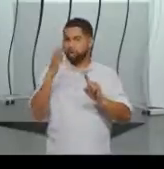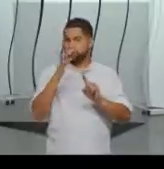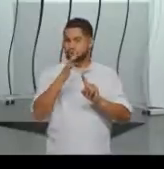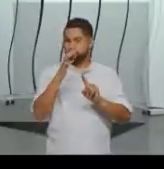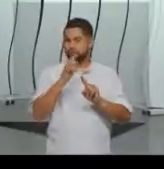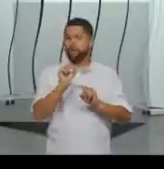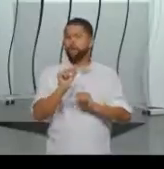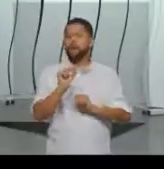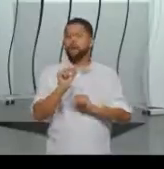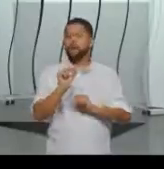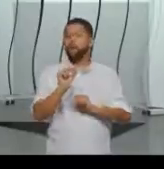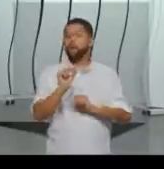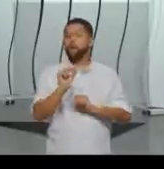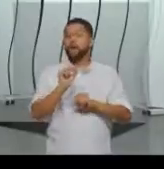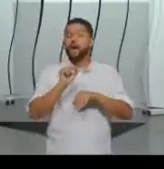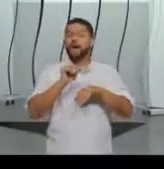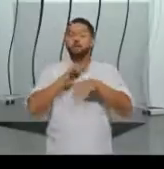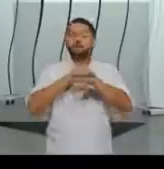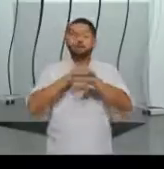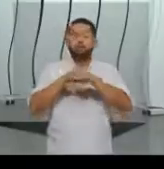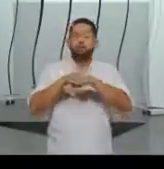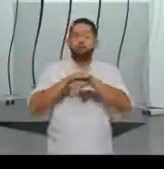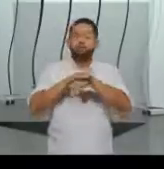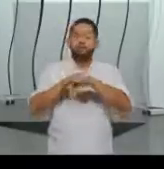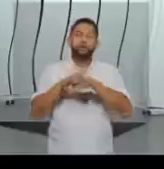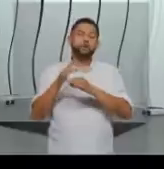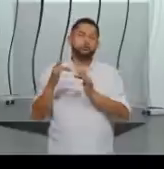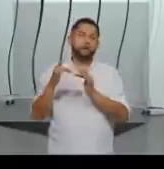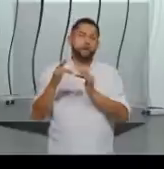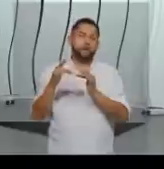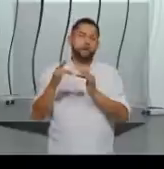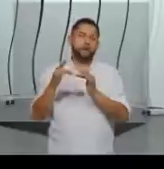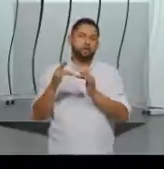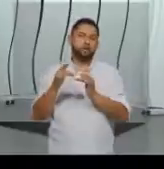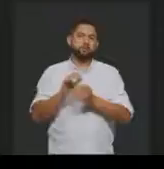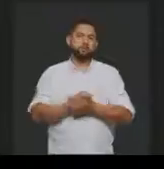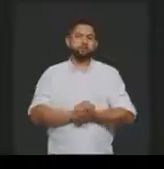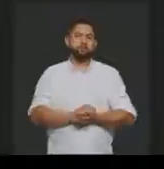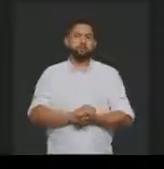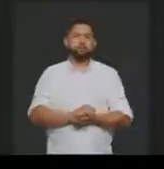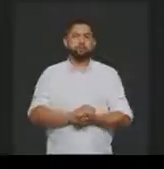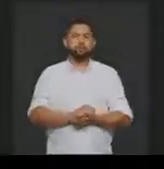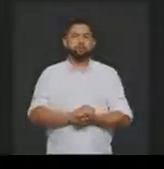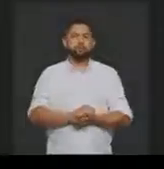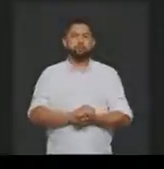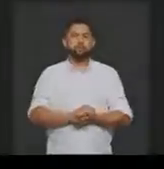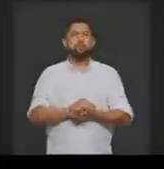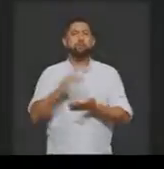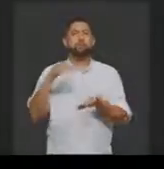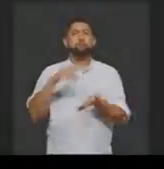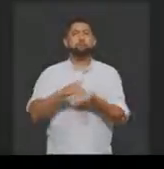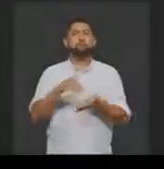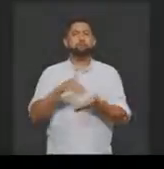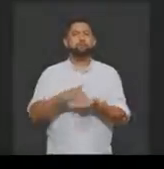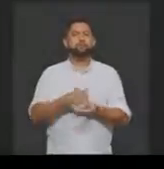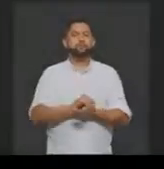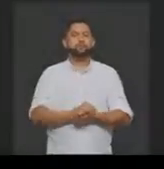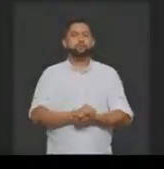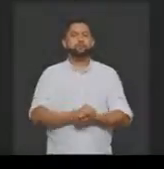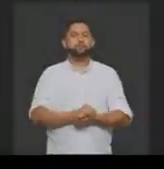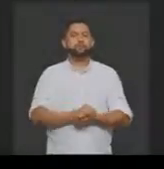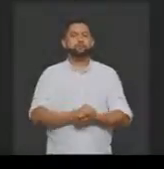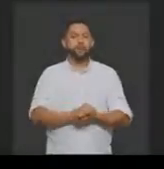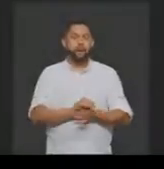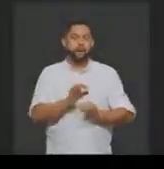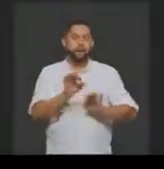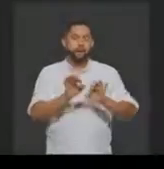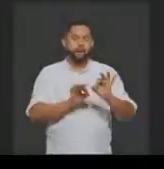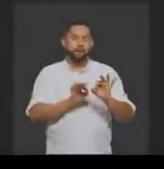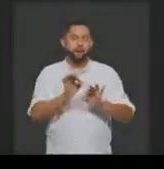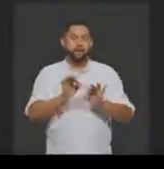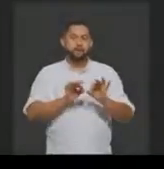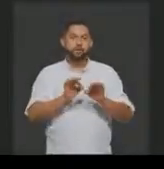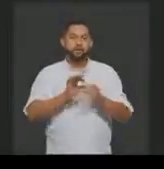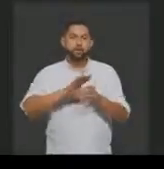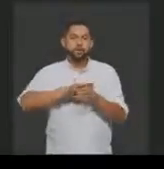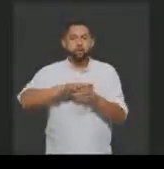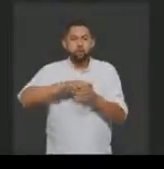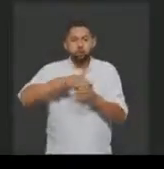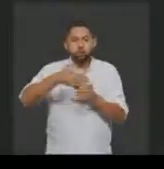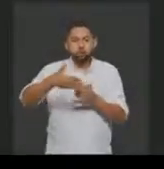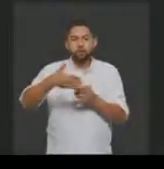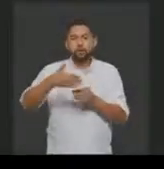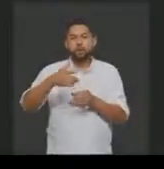da superfície de contato, ok? E por último, na preparação de iogurtes, adicionam-se ao